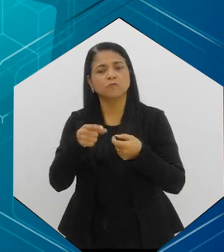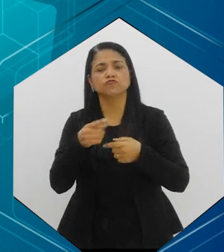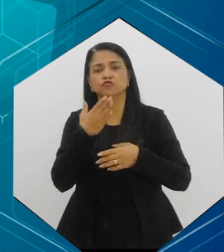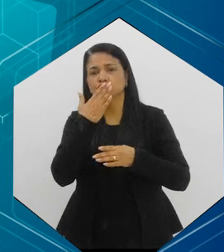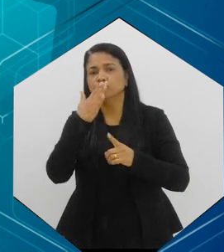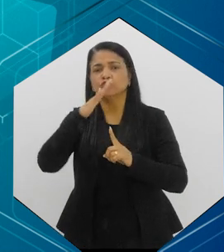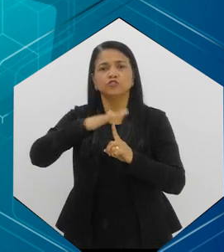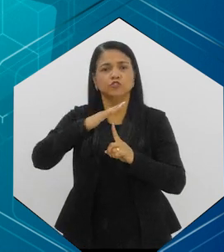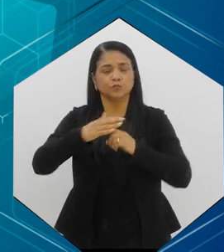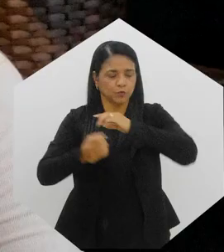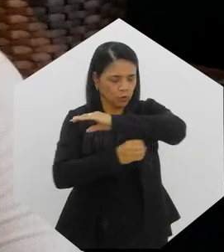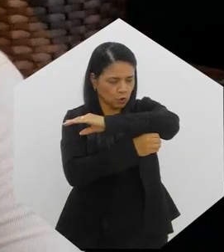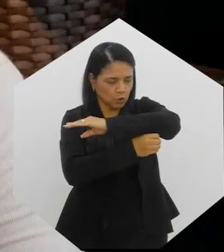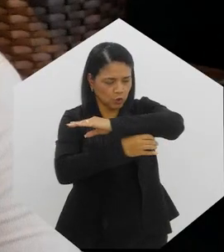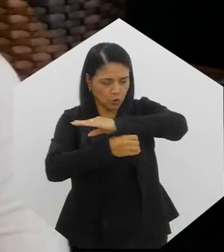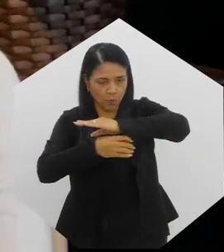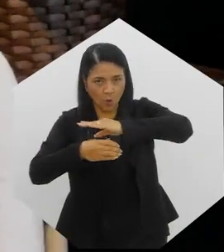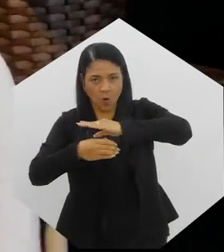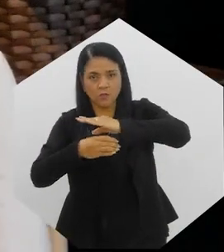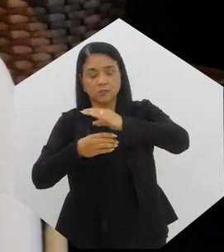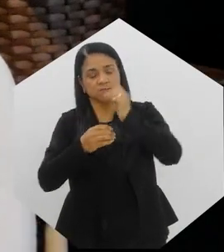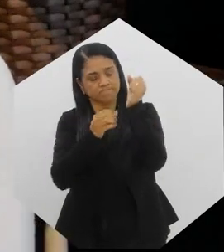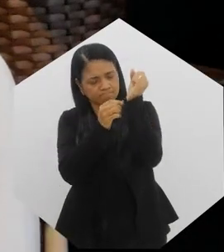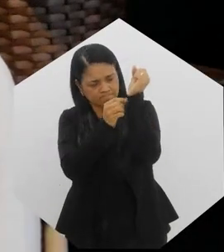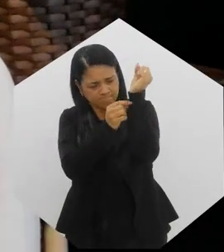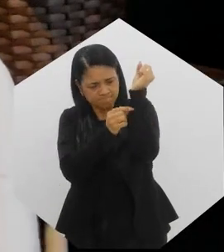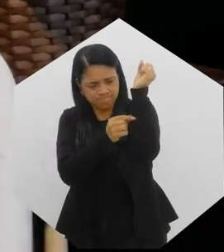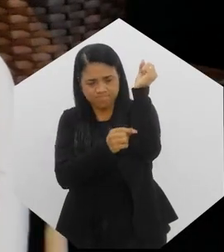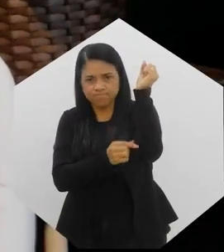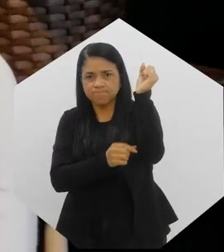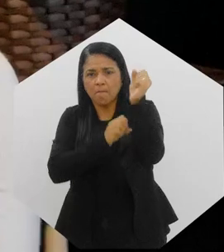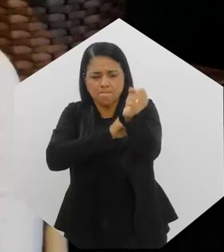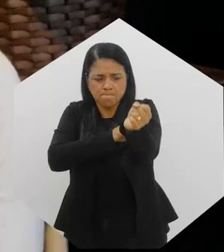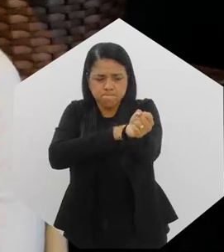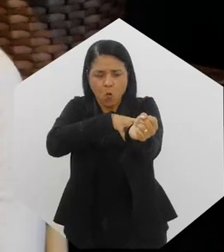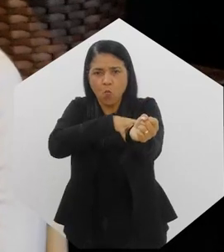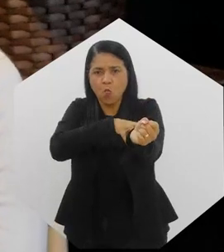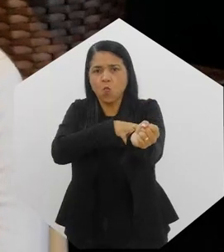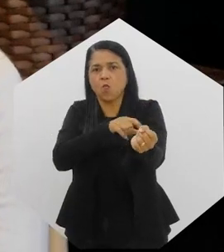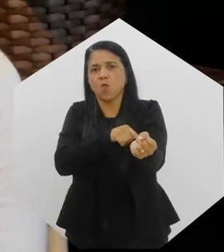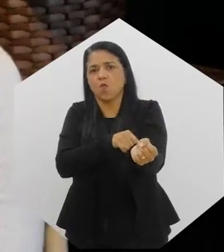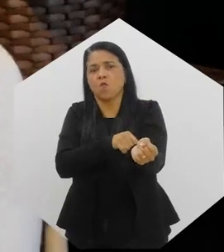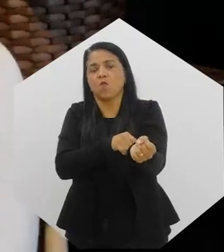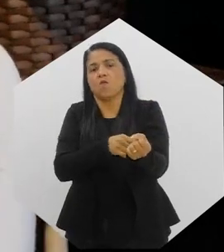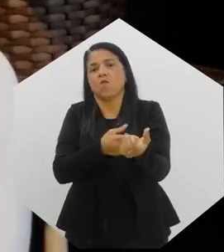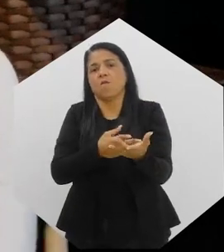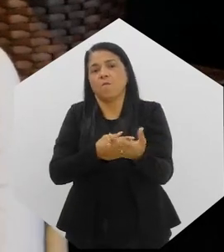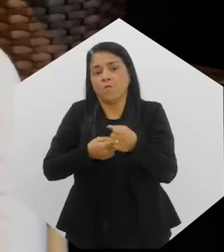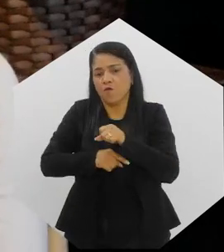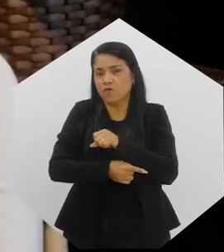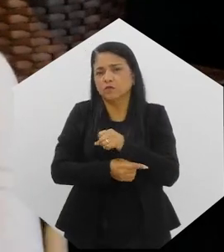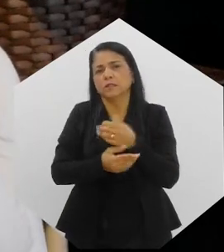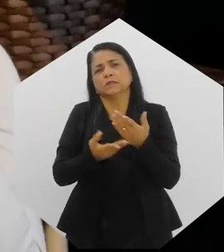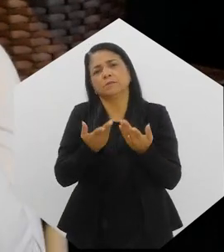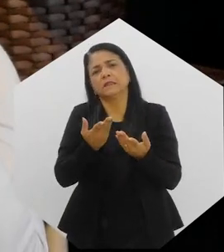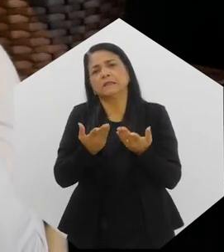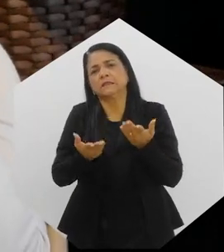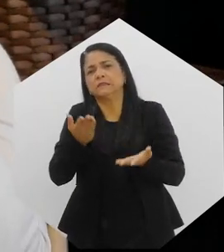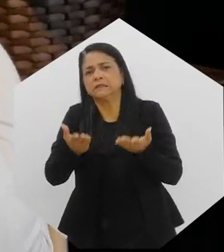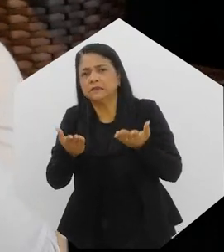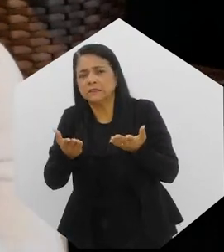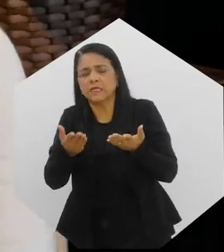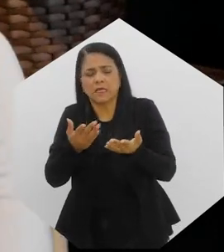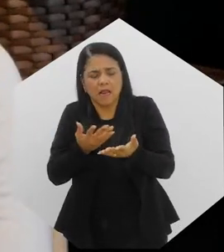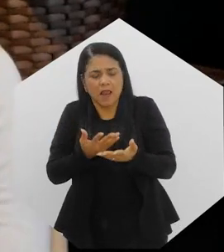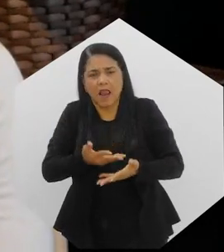de trombose. A gente está falando aí de uma trombose venosa profunda, mas existe a superficial. Sim. Também, né? Qual a diferença, né?